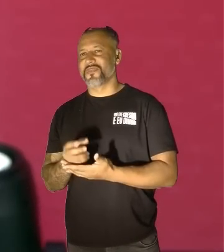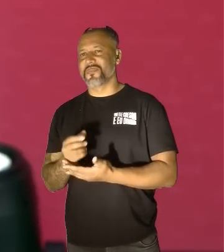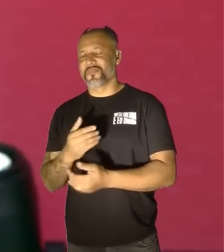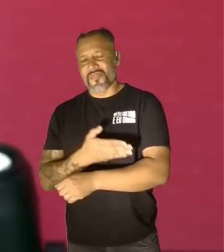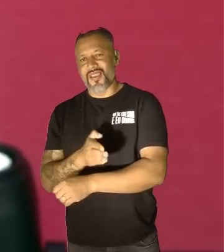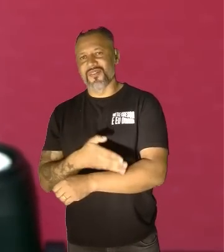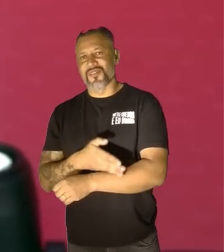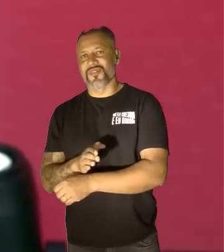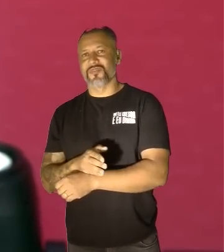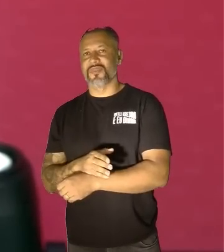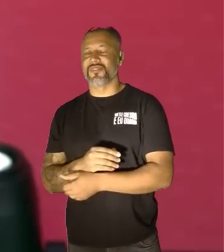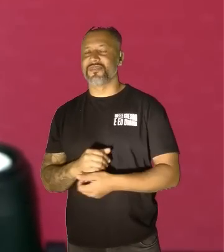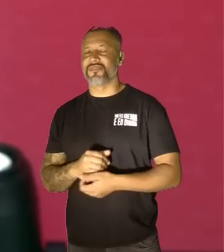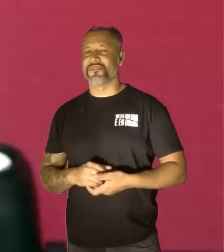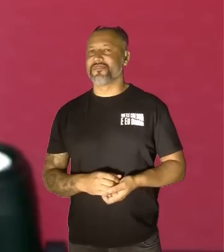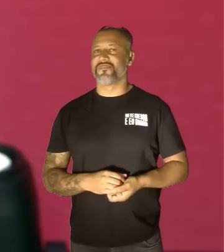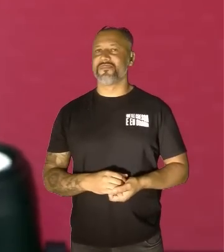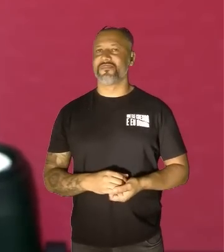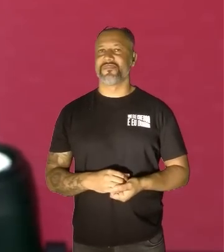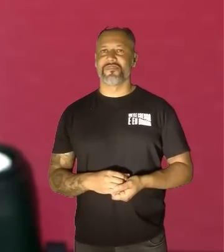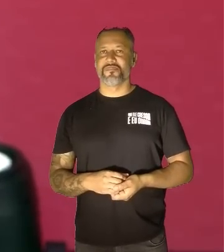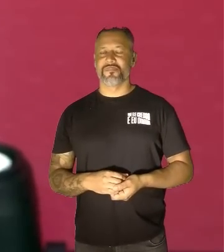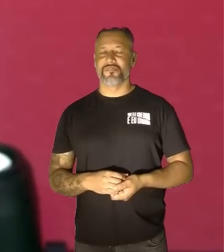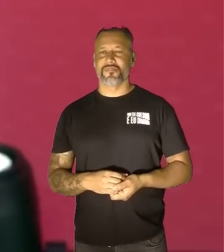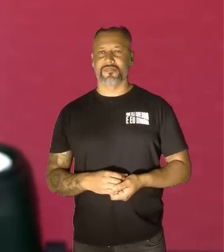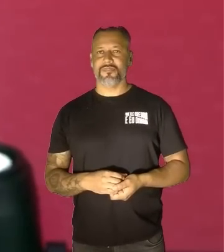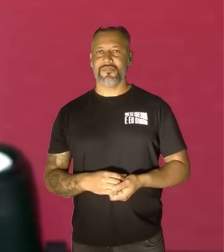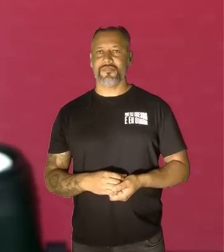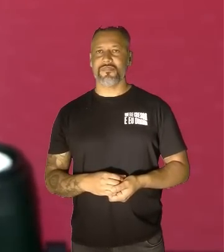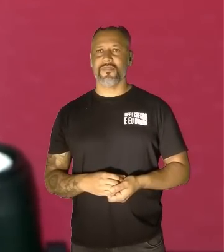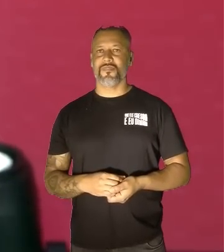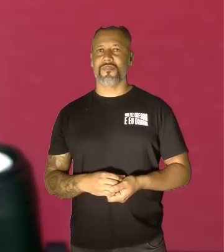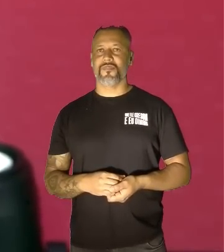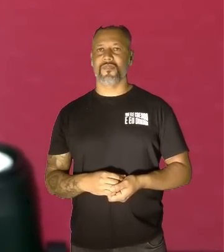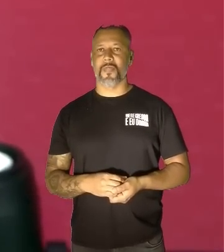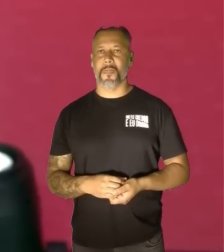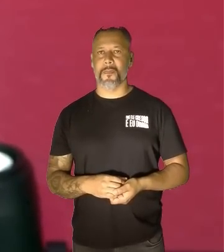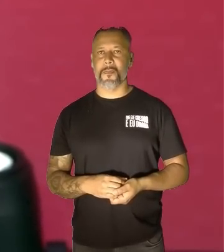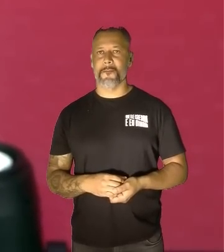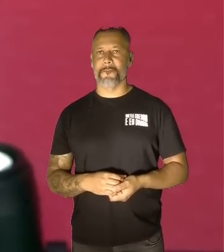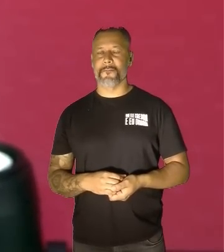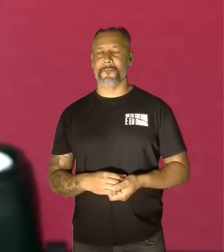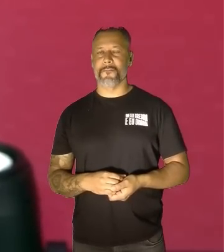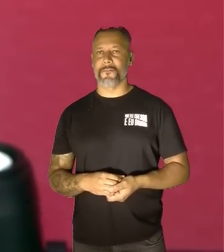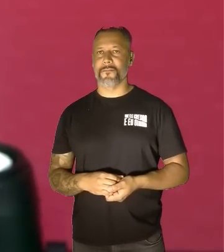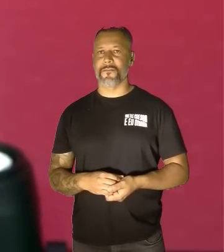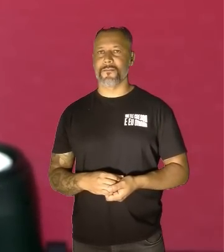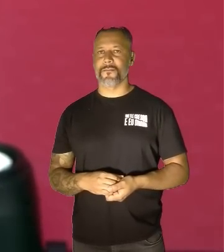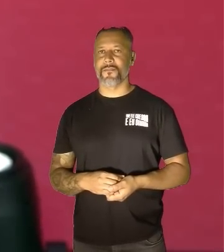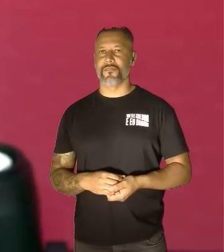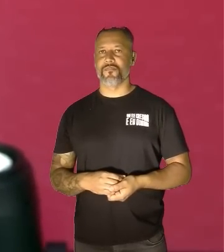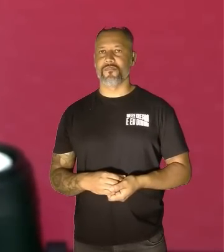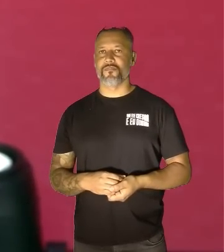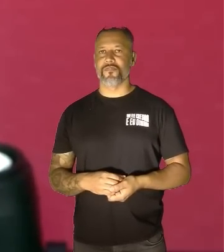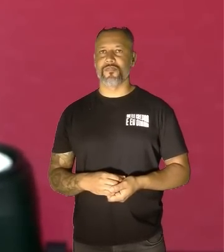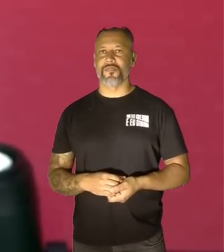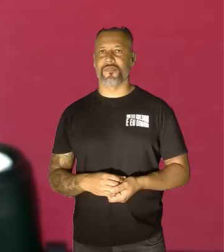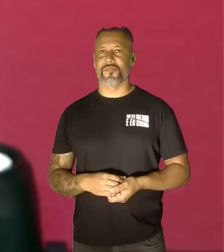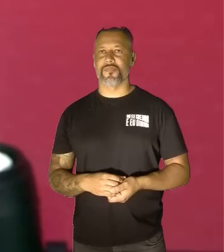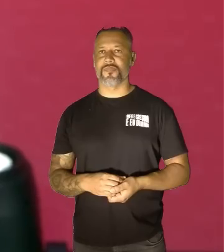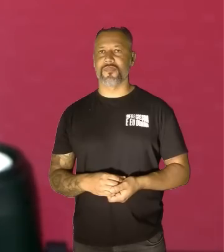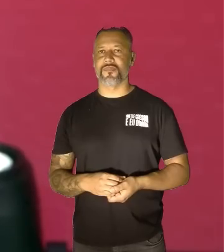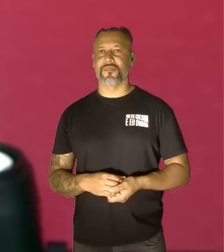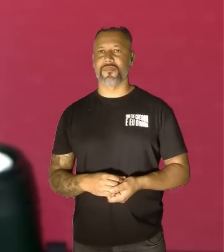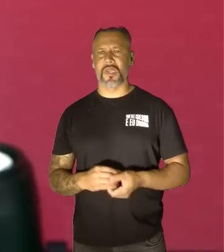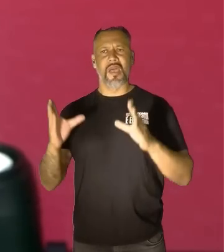dia que Deus ia mudar a história, no dia que Deus ia trazer uma presença que há anos não tinha. E aí